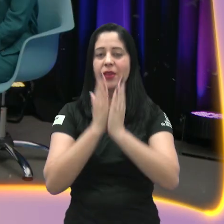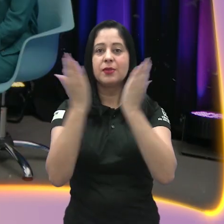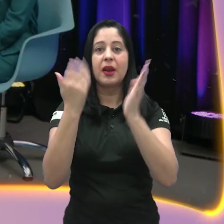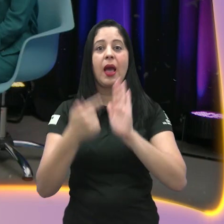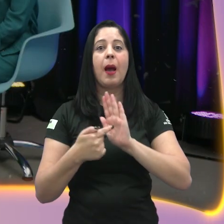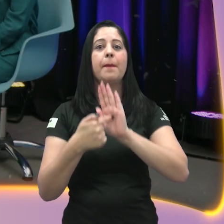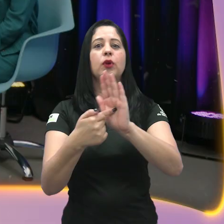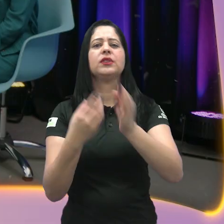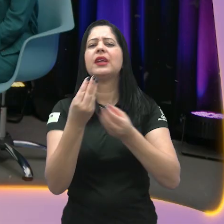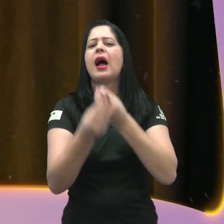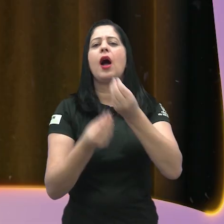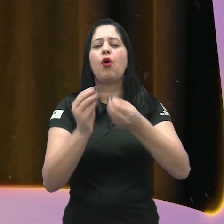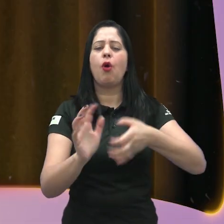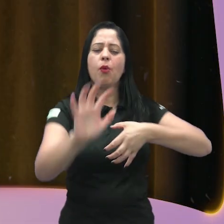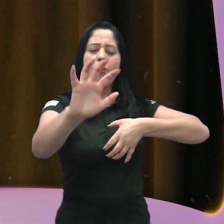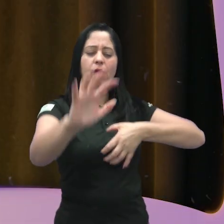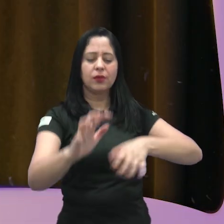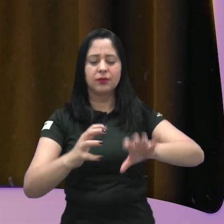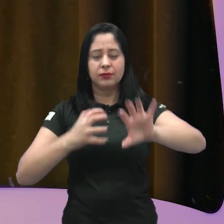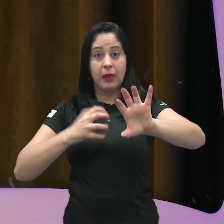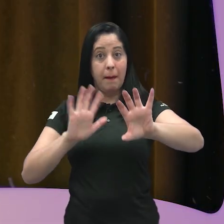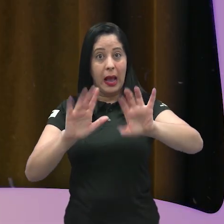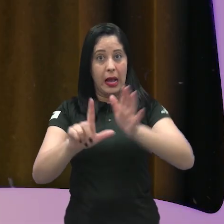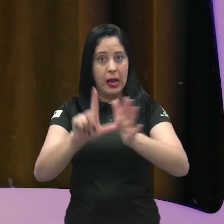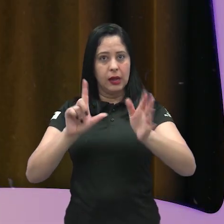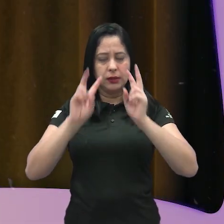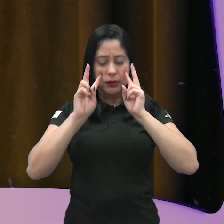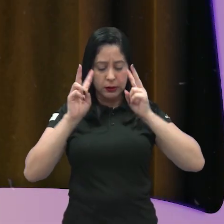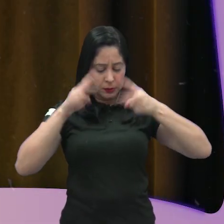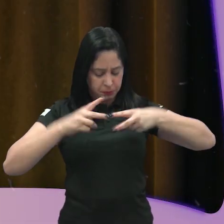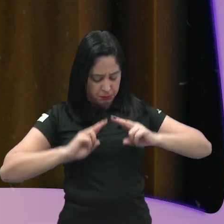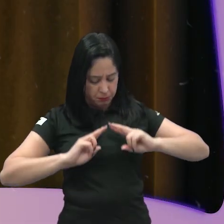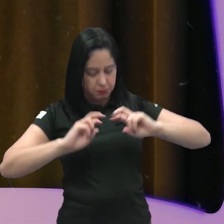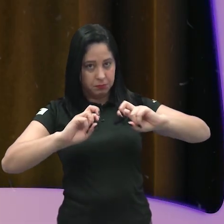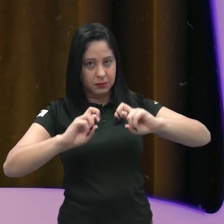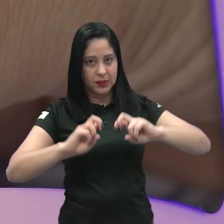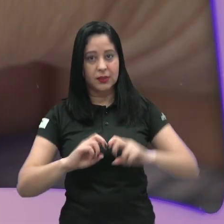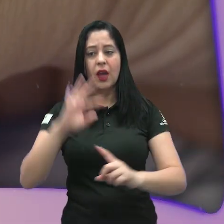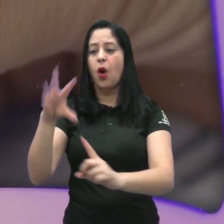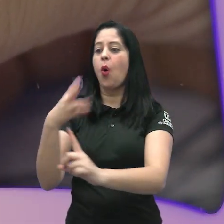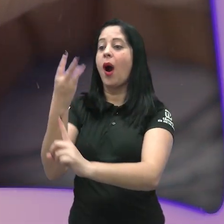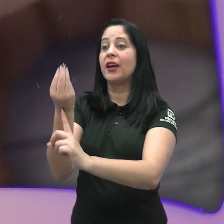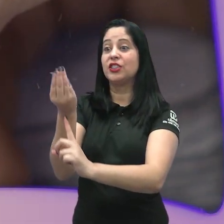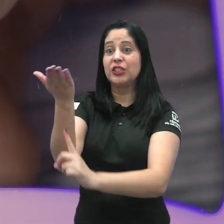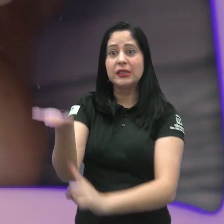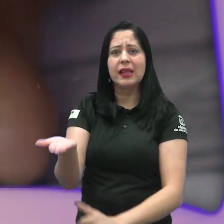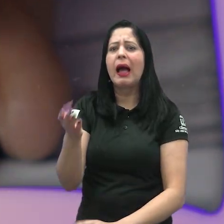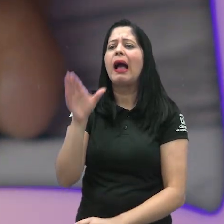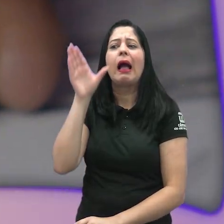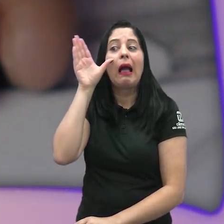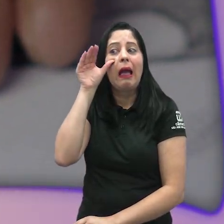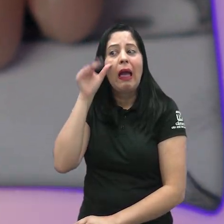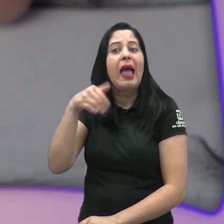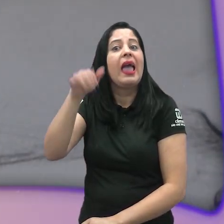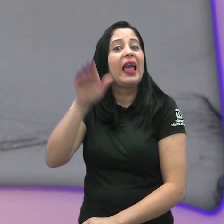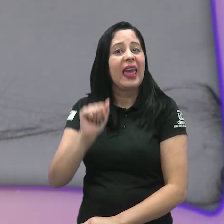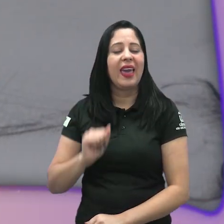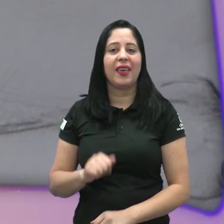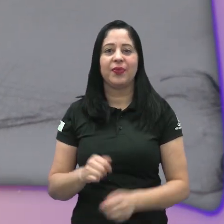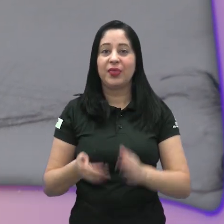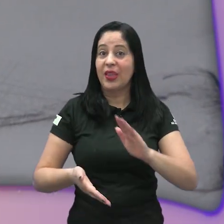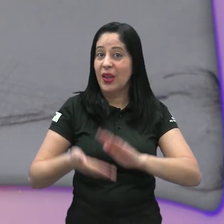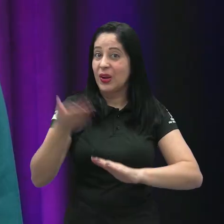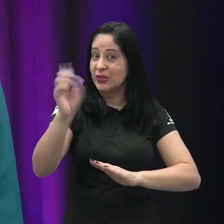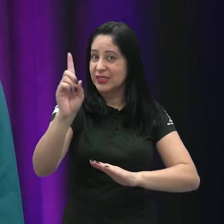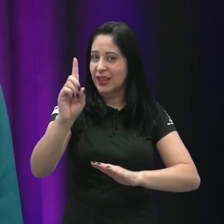vamos mostrar como desenvolver a empatia começando pelo autoconhecimento. E o artista de hoje, quem será? Vamos mostrar